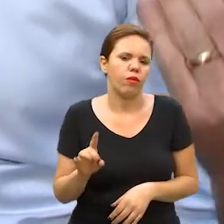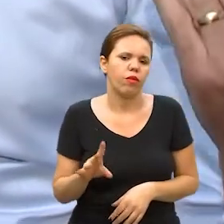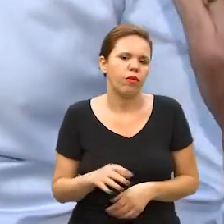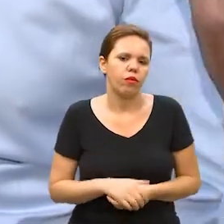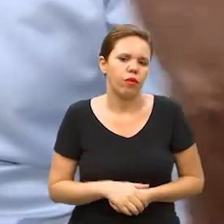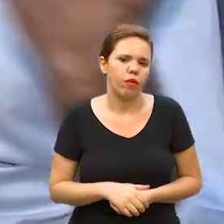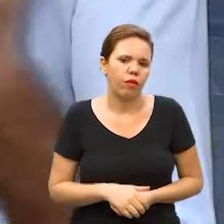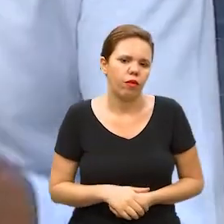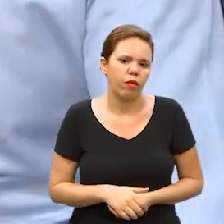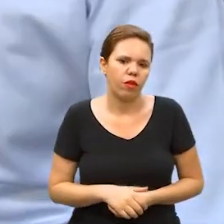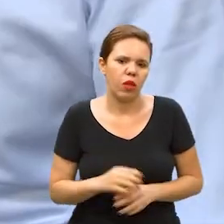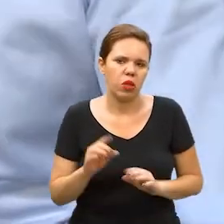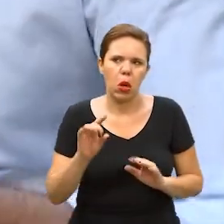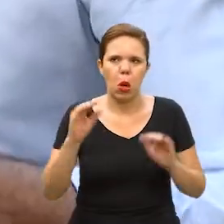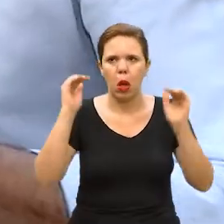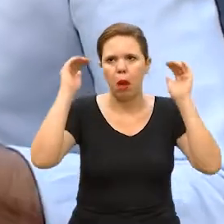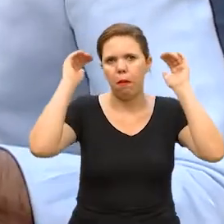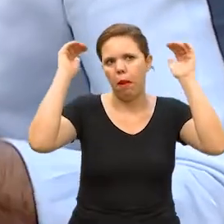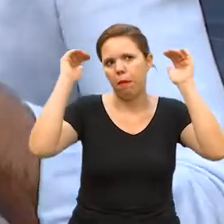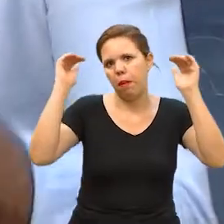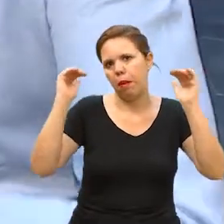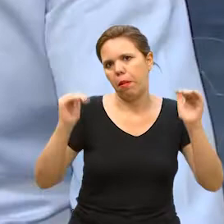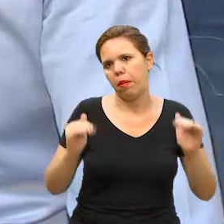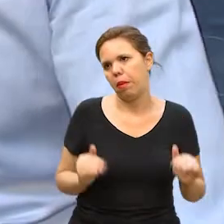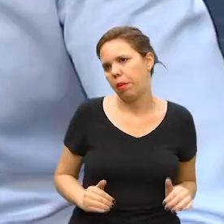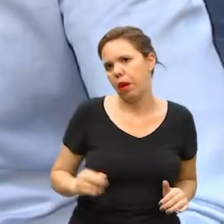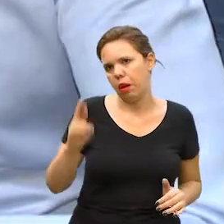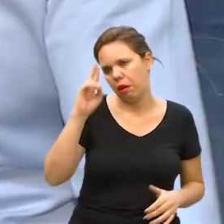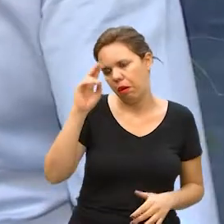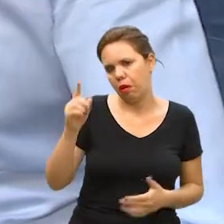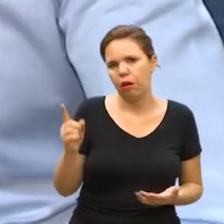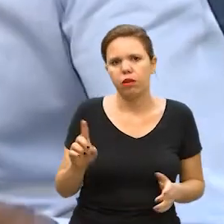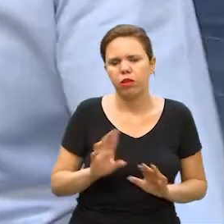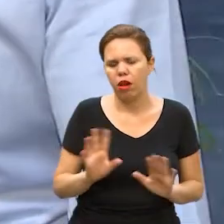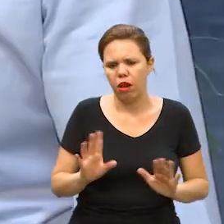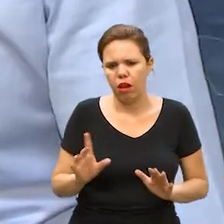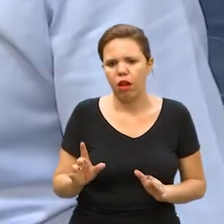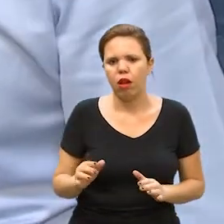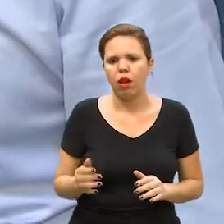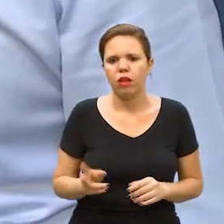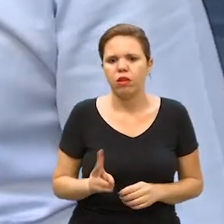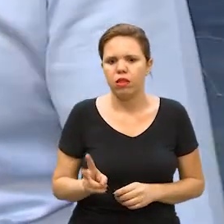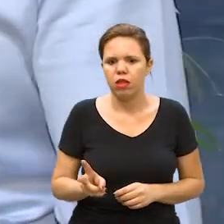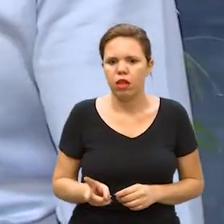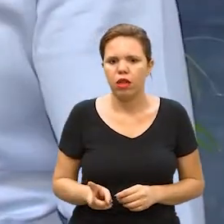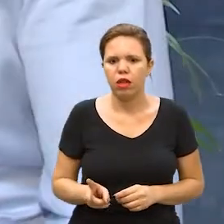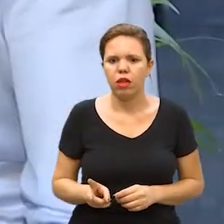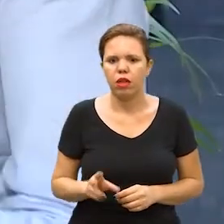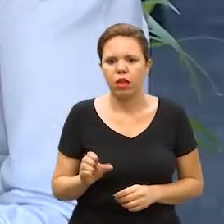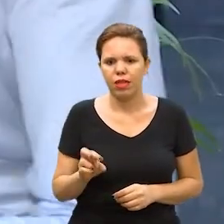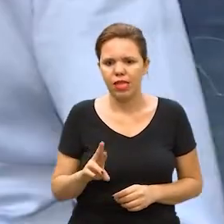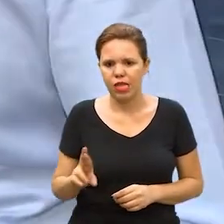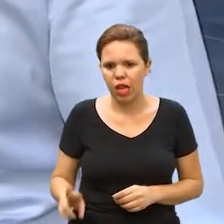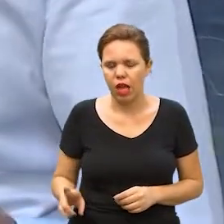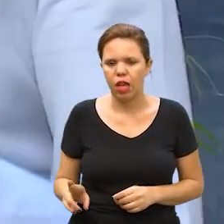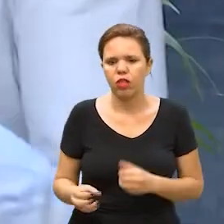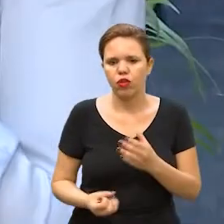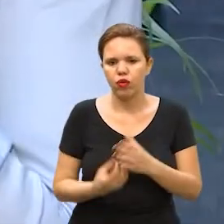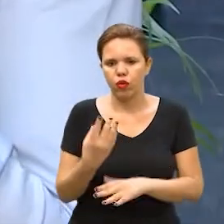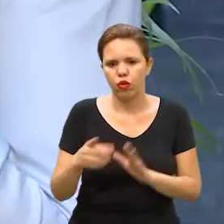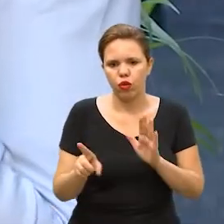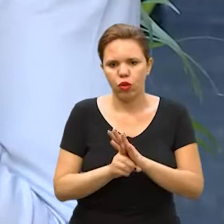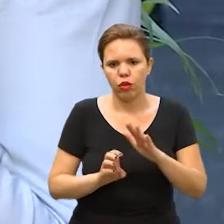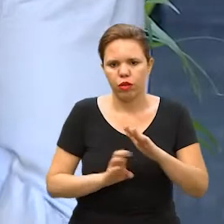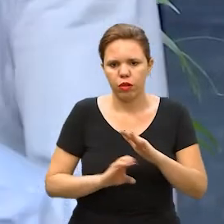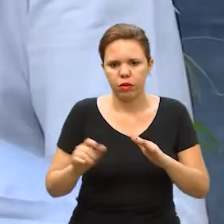questão de hierarquia, comando e controle. Ao contrário, desde sempre o César e os fundadores,